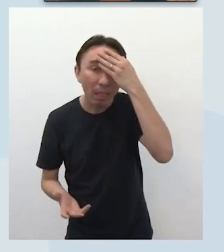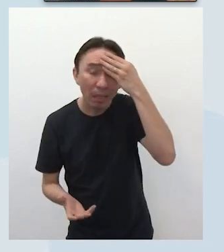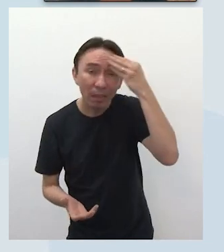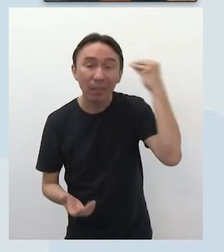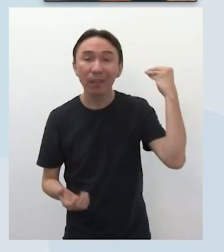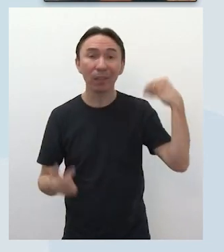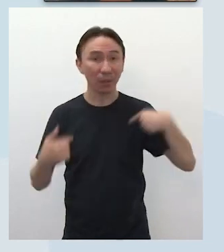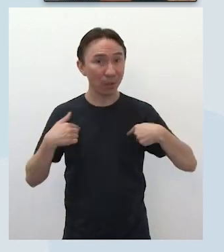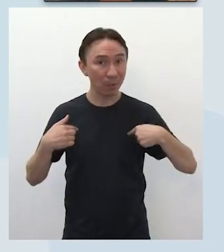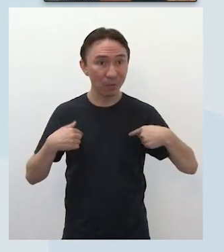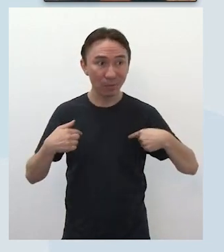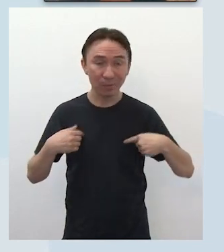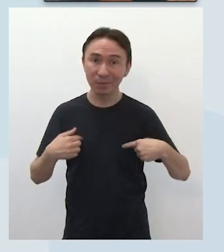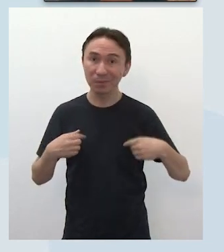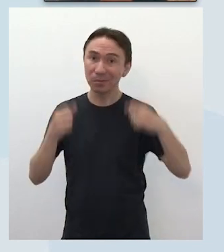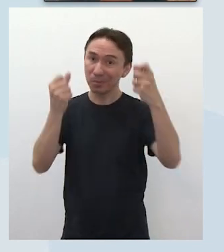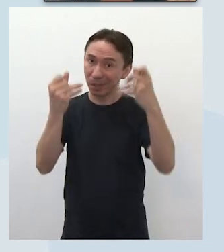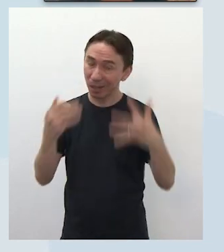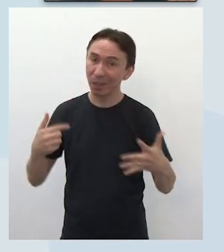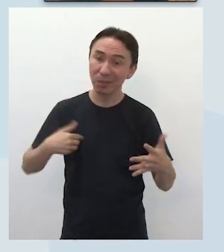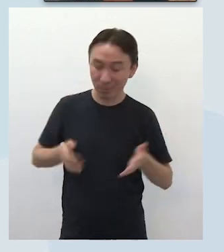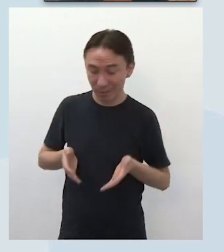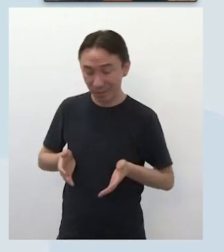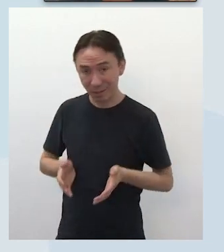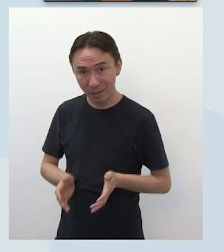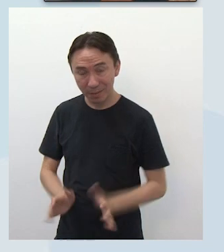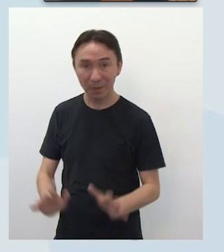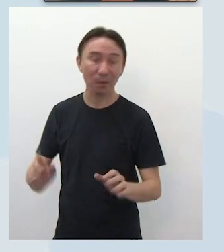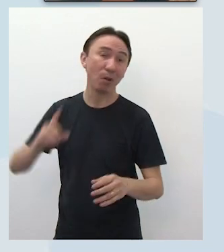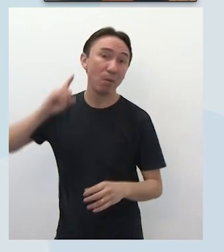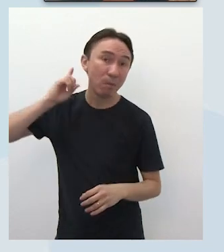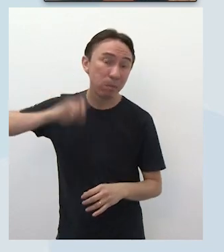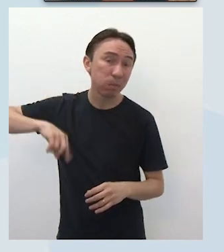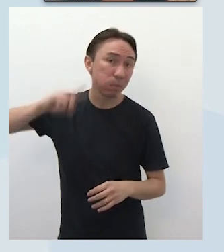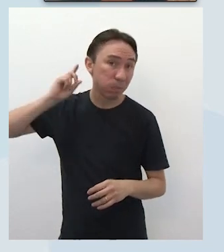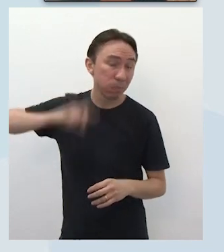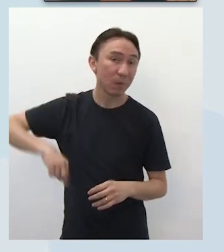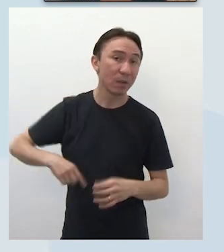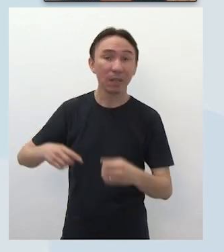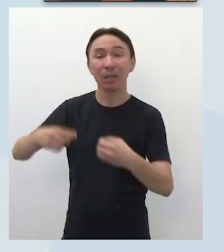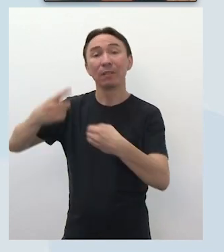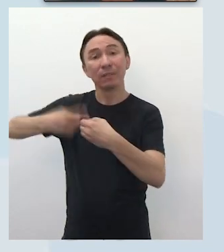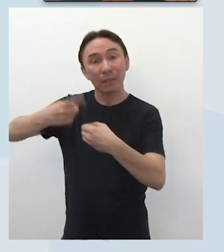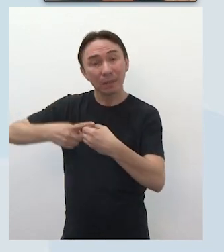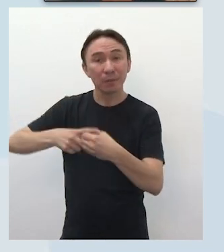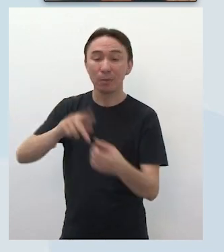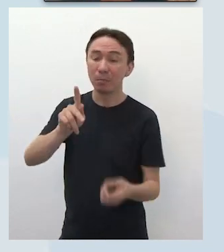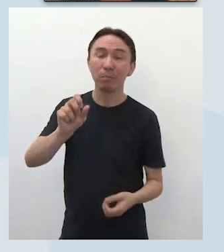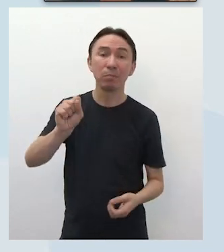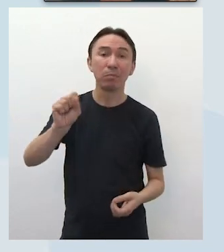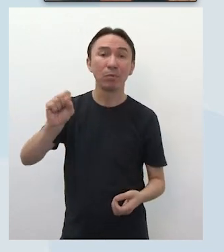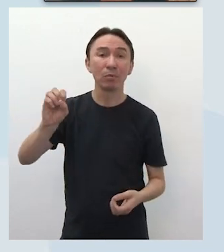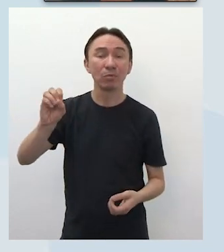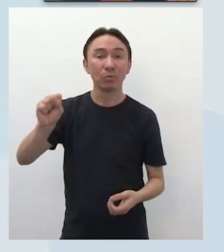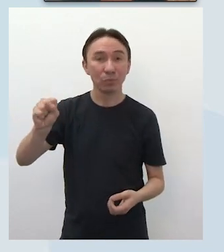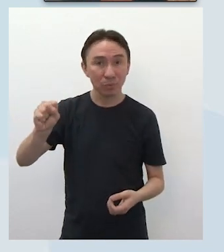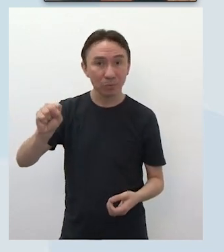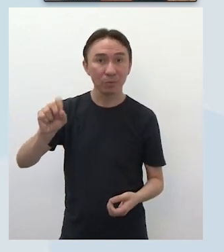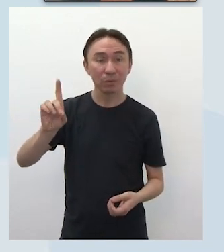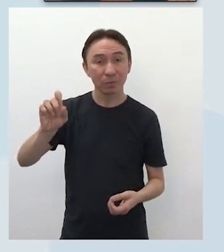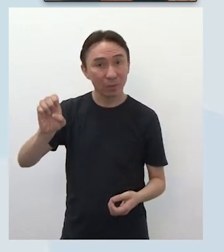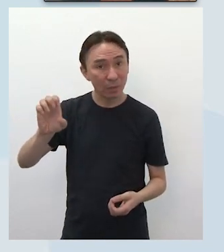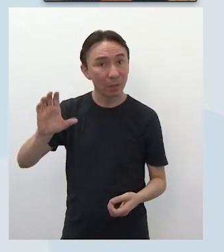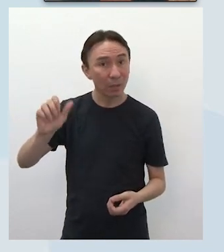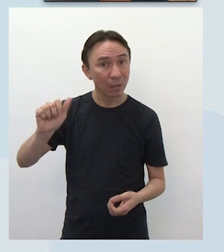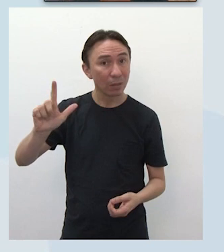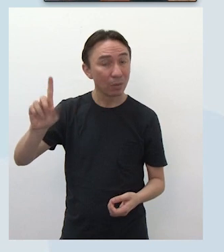de Caldas, né? Quer dizer, você falou que eu estive secretária de educação na minha cidade, mas assim, eu gosto de frisar bem que eu sou